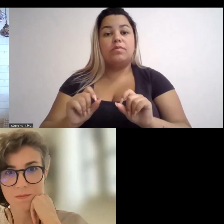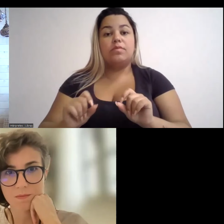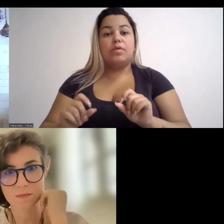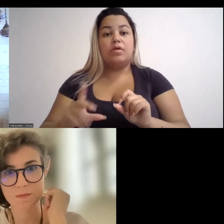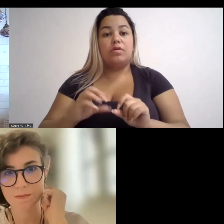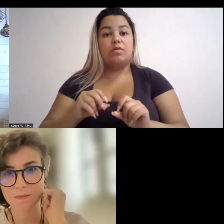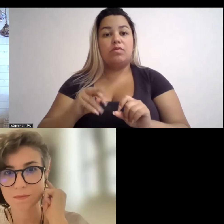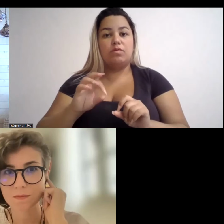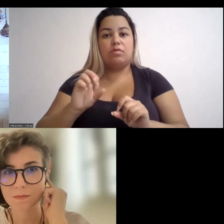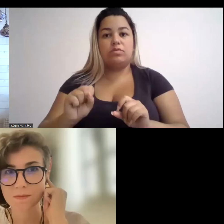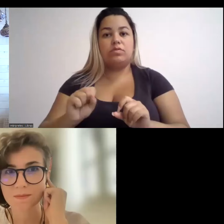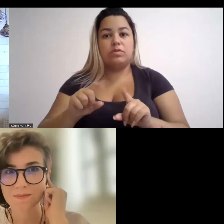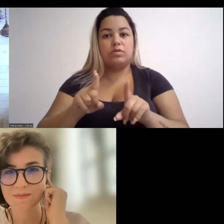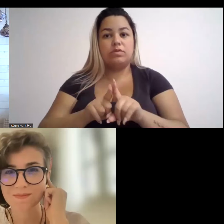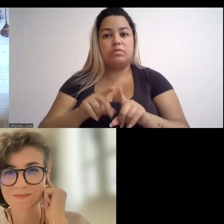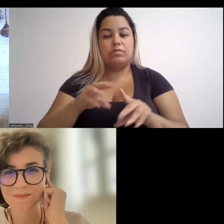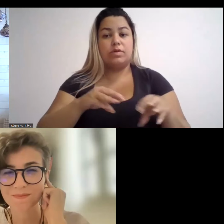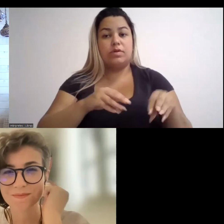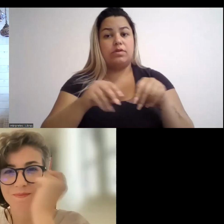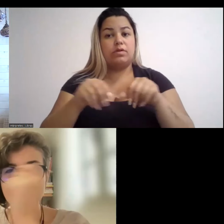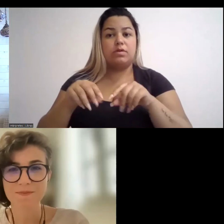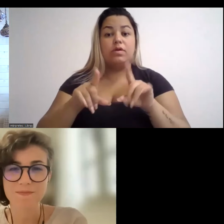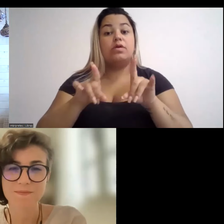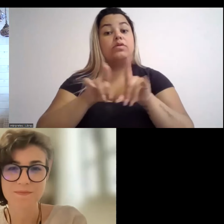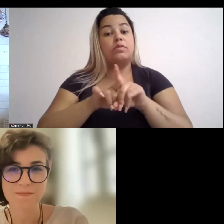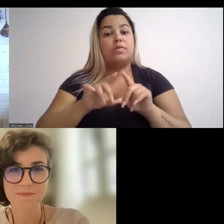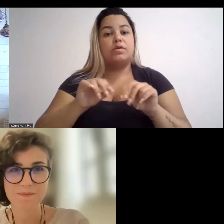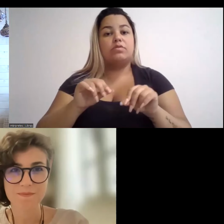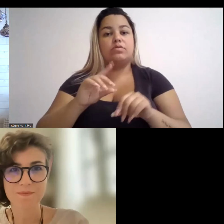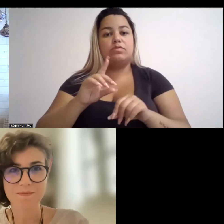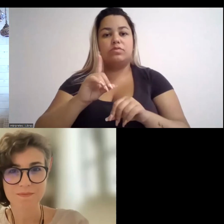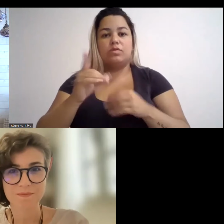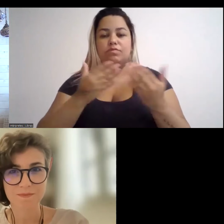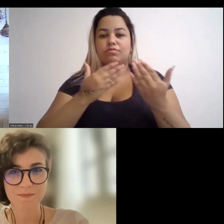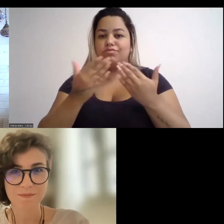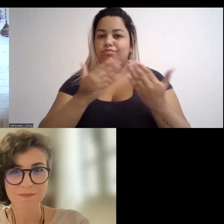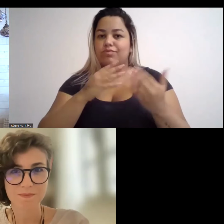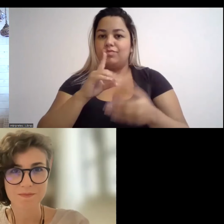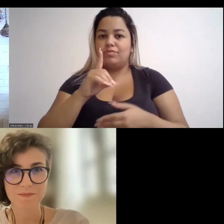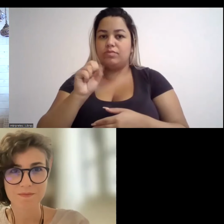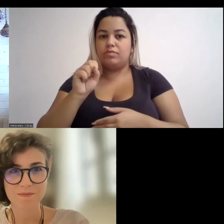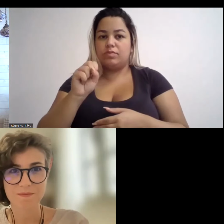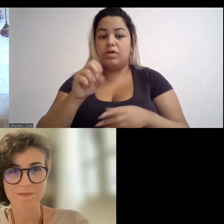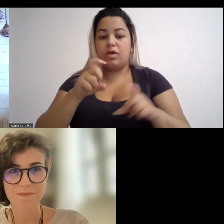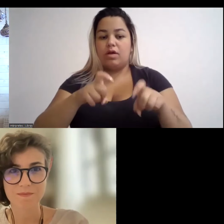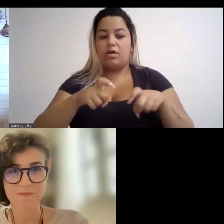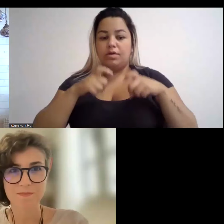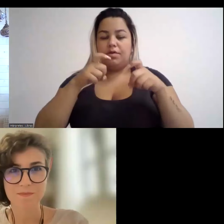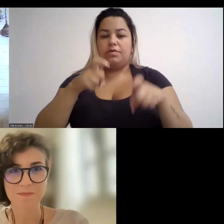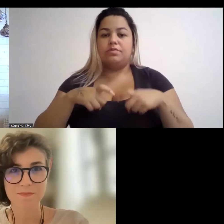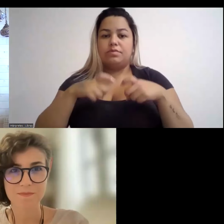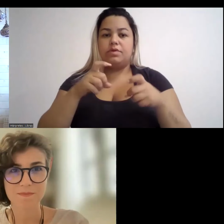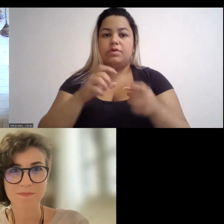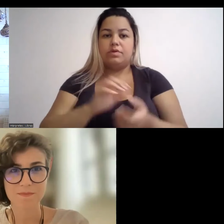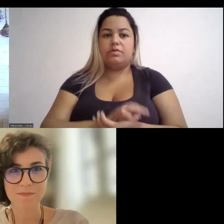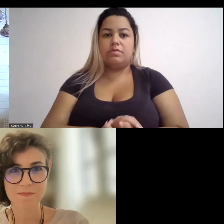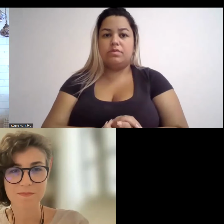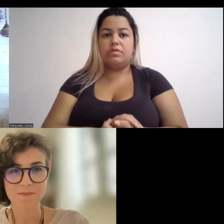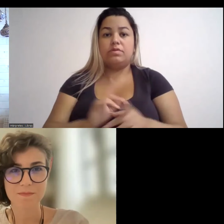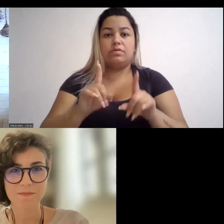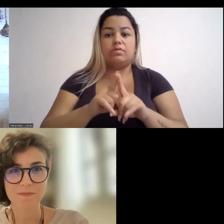não é? Cultivo da terra, culto dos deuses, não é? Que dá origem à palavra agricultura, é essencial para nós